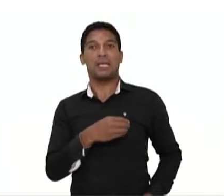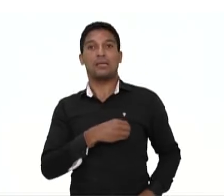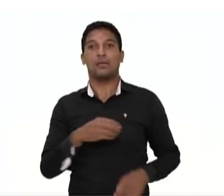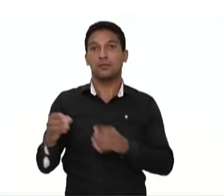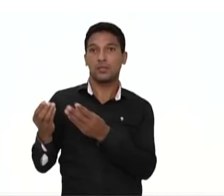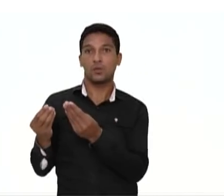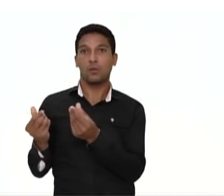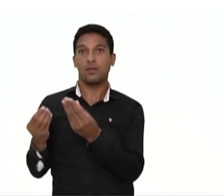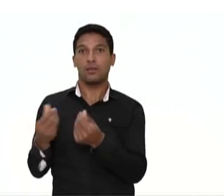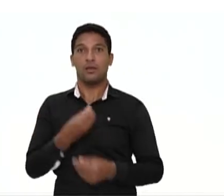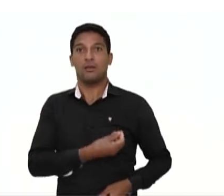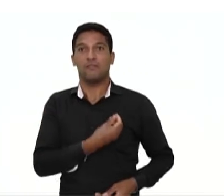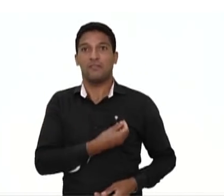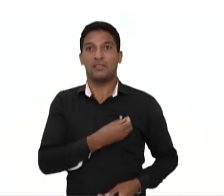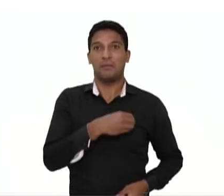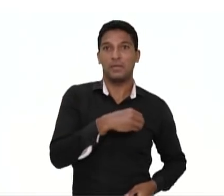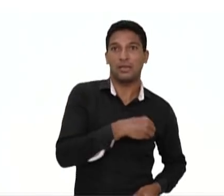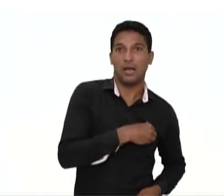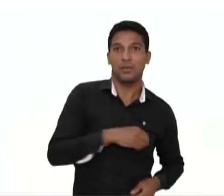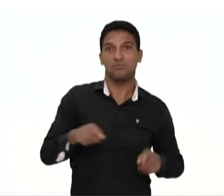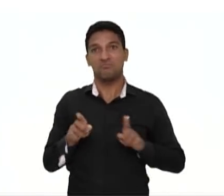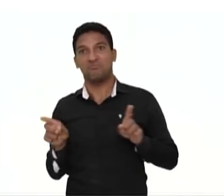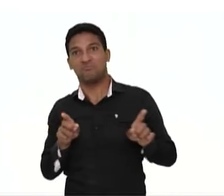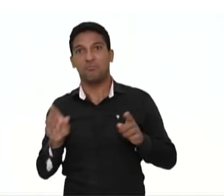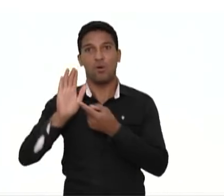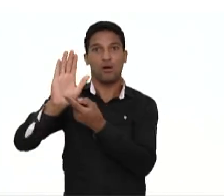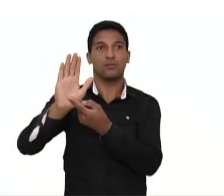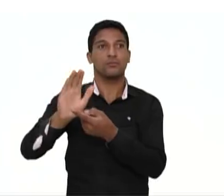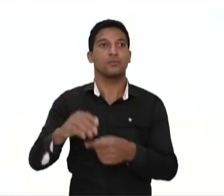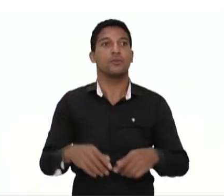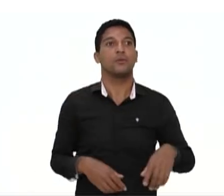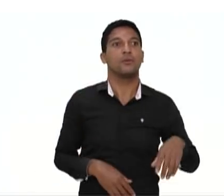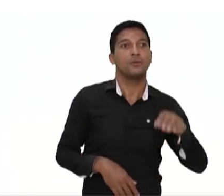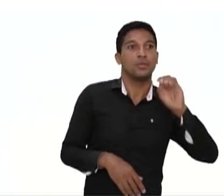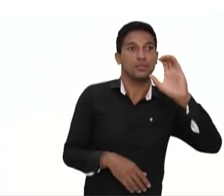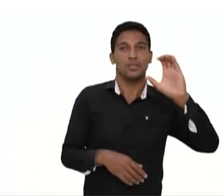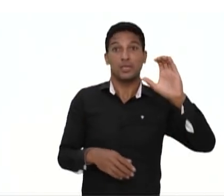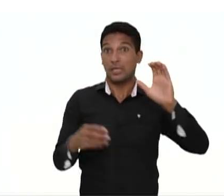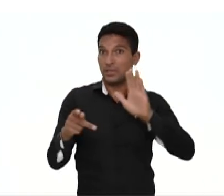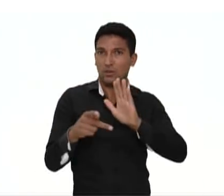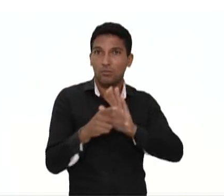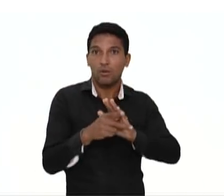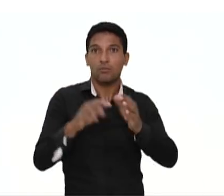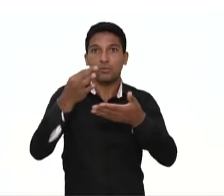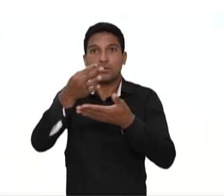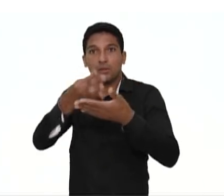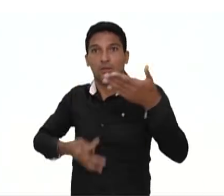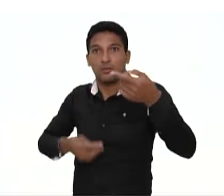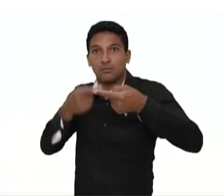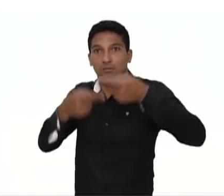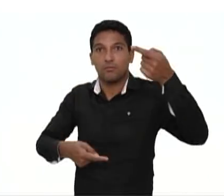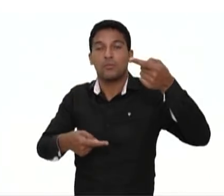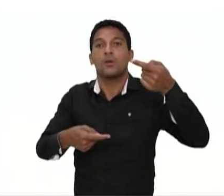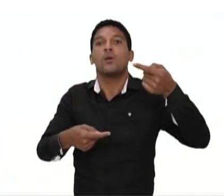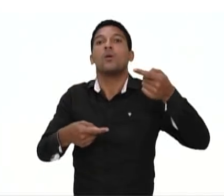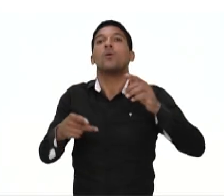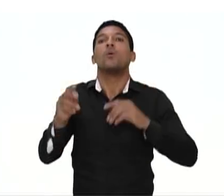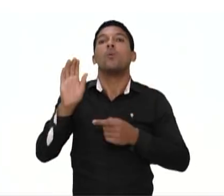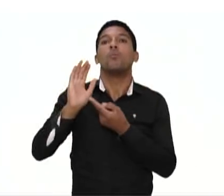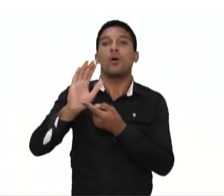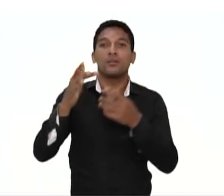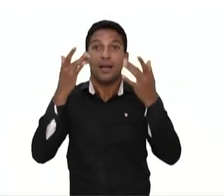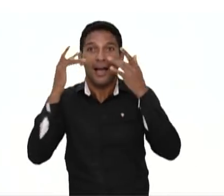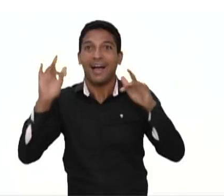C, texto apenas para entretenimento, só para diversão. Será que é isso? Letra D, nenhuma